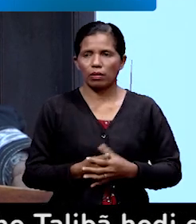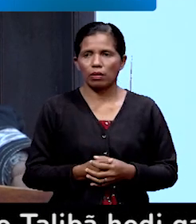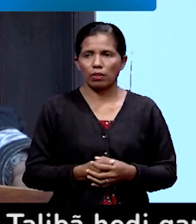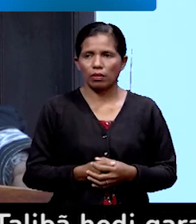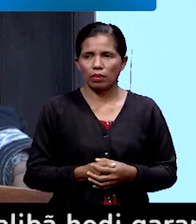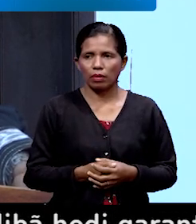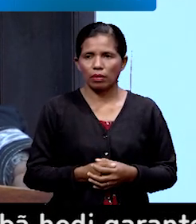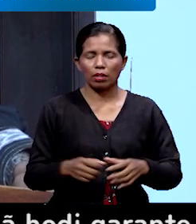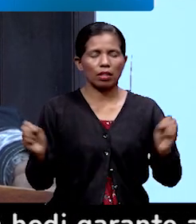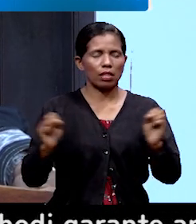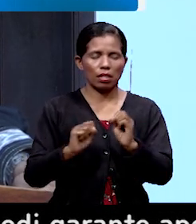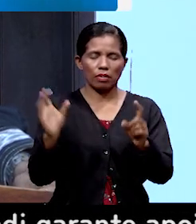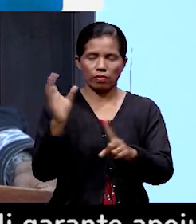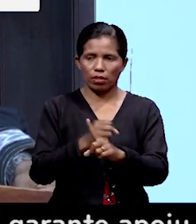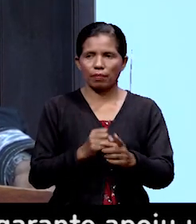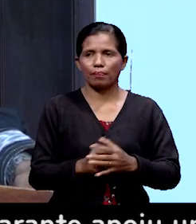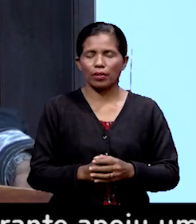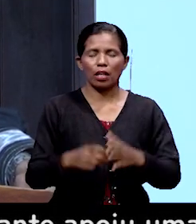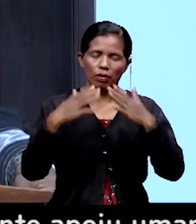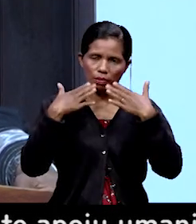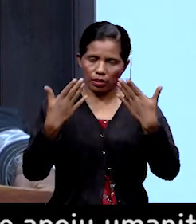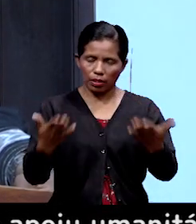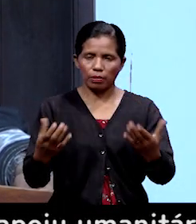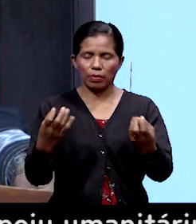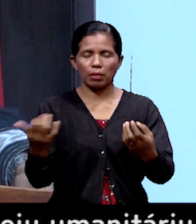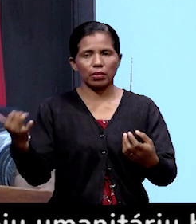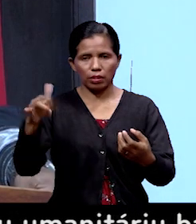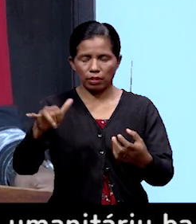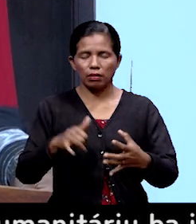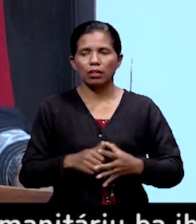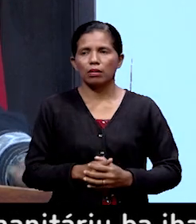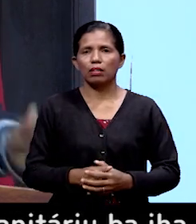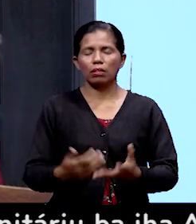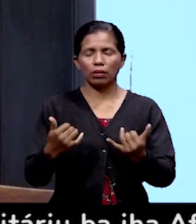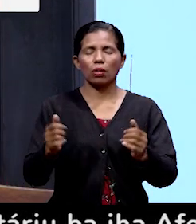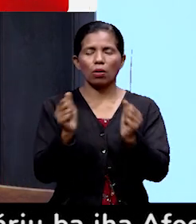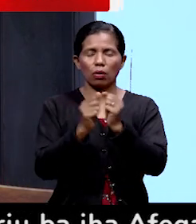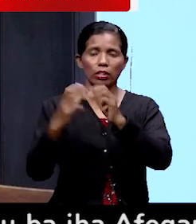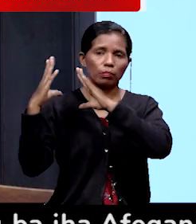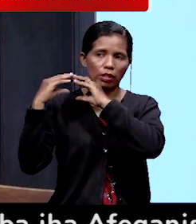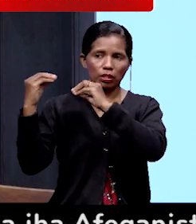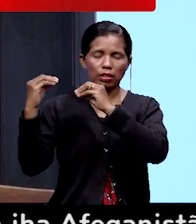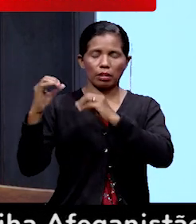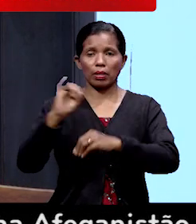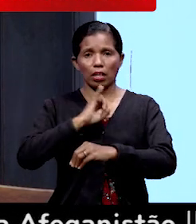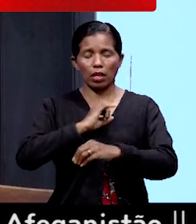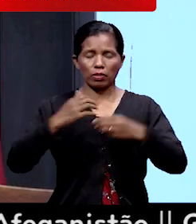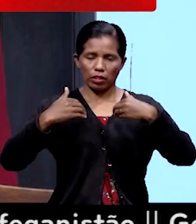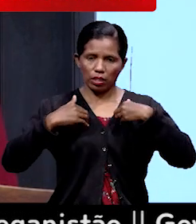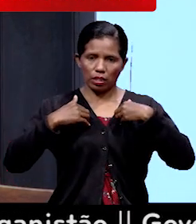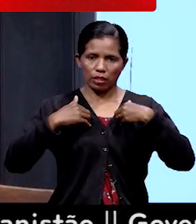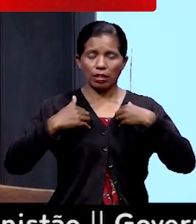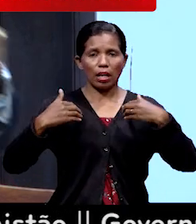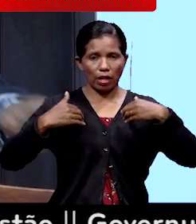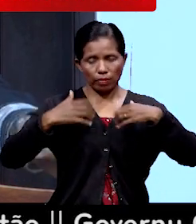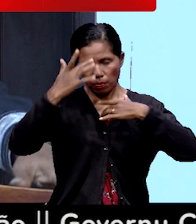ordem e lá falta botina é bem um agradecimento para Sir agora a experiência Nebe há aí Beira sim o Covid, ao cara